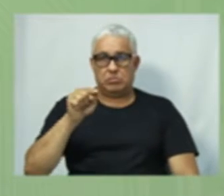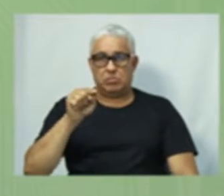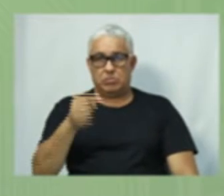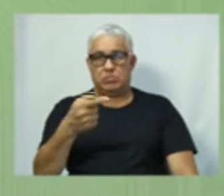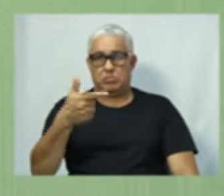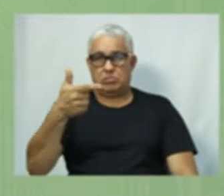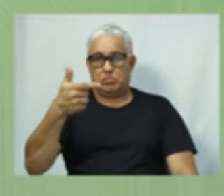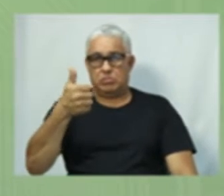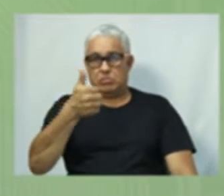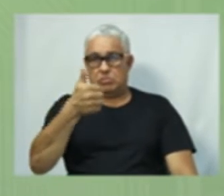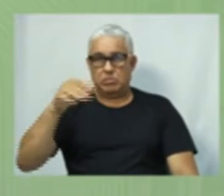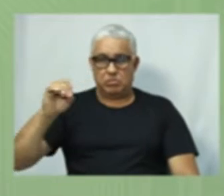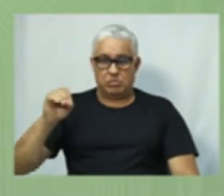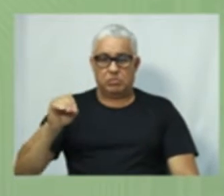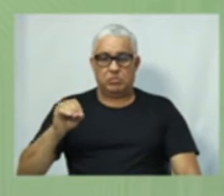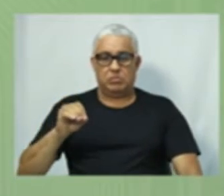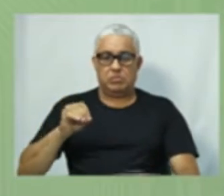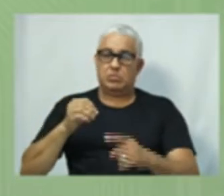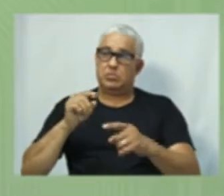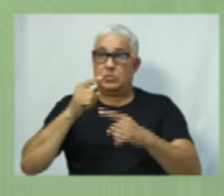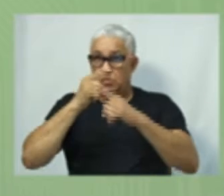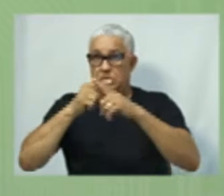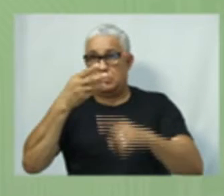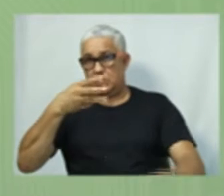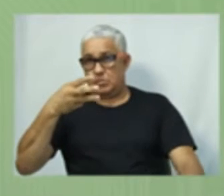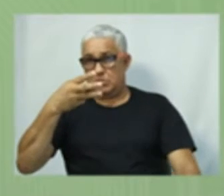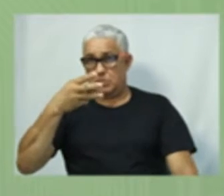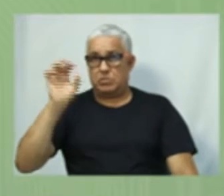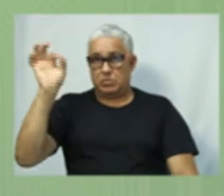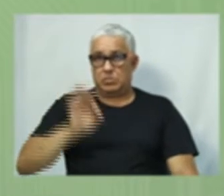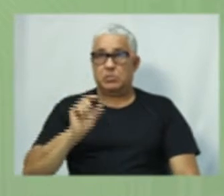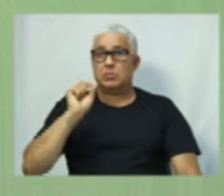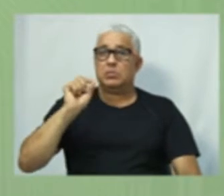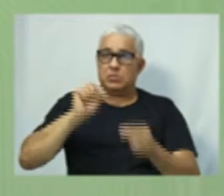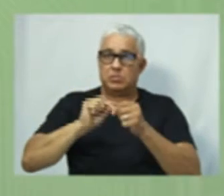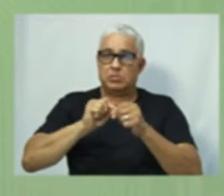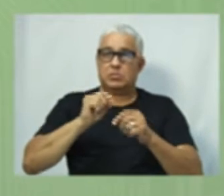alíquota? 3%. O que eu faço? Multiplico.